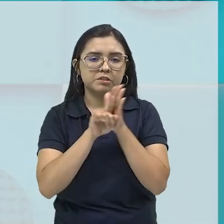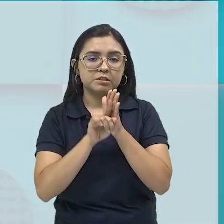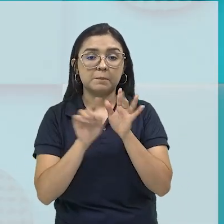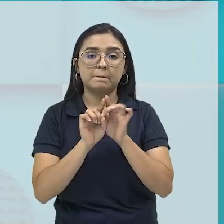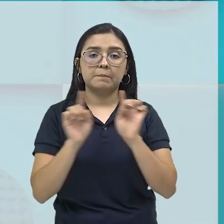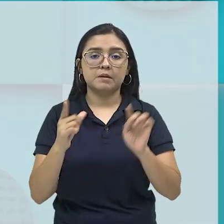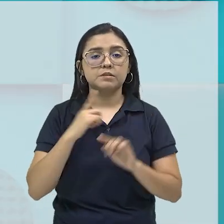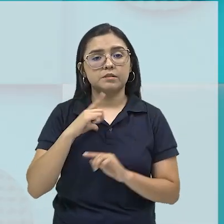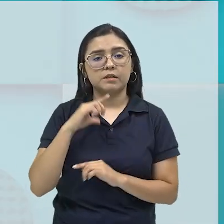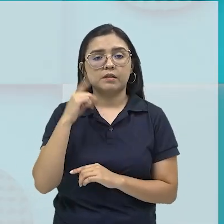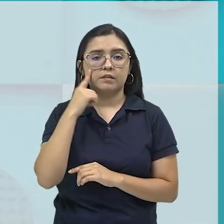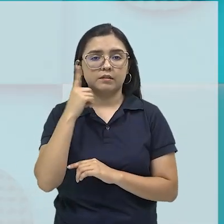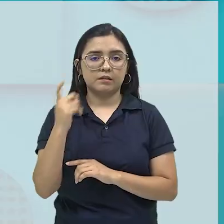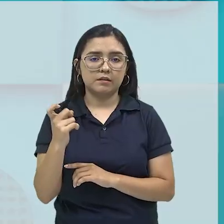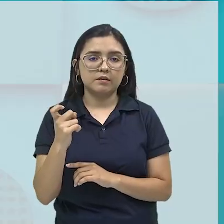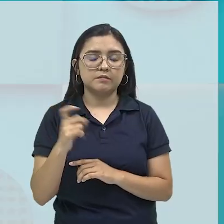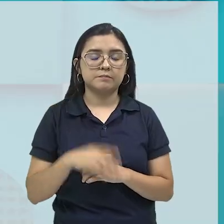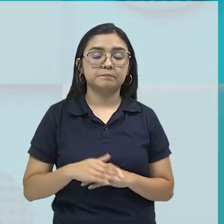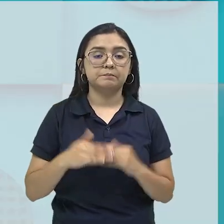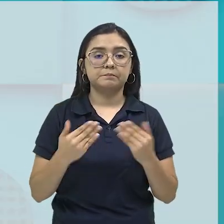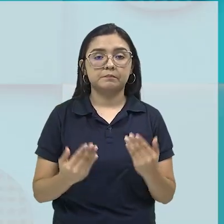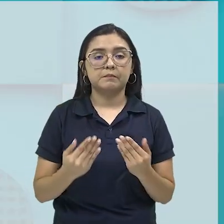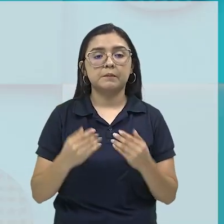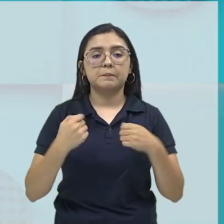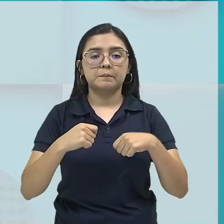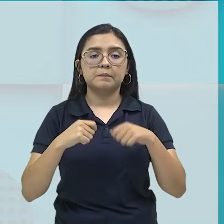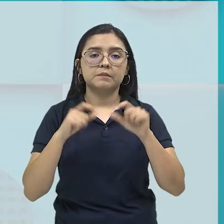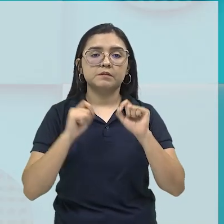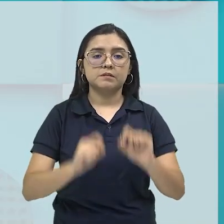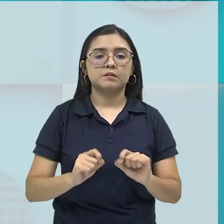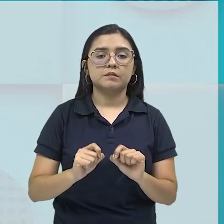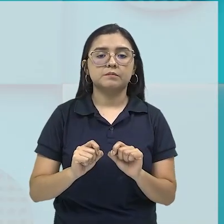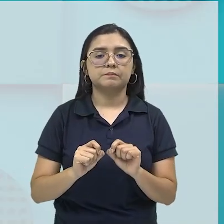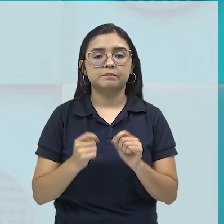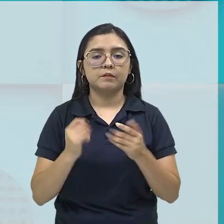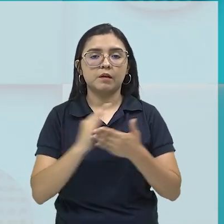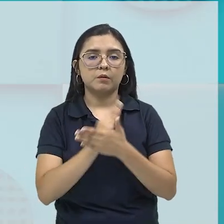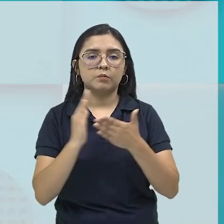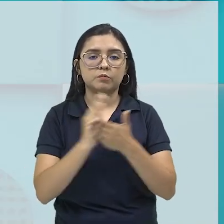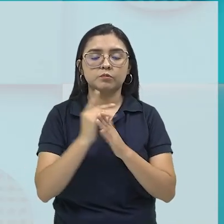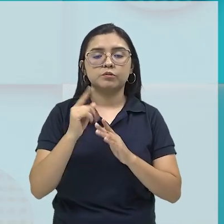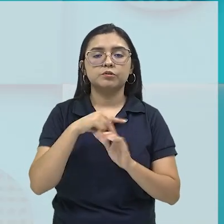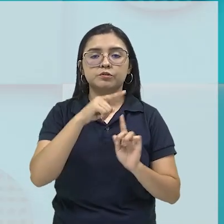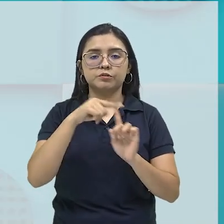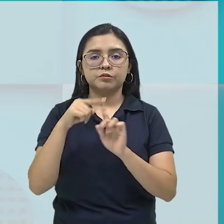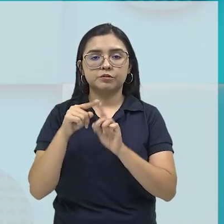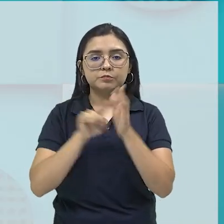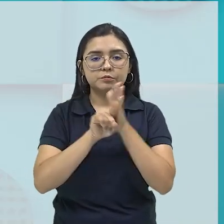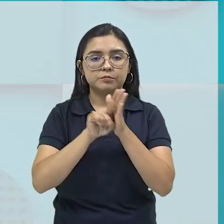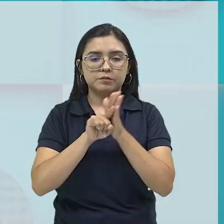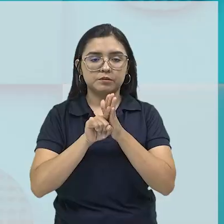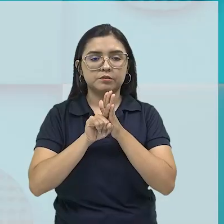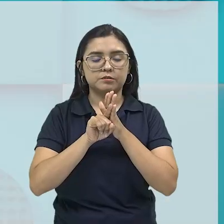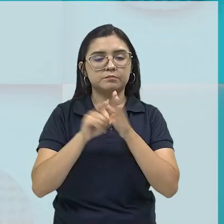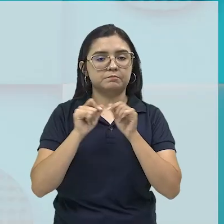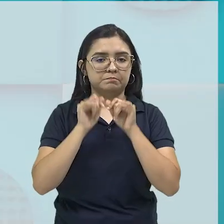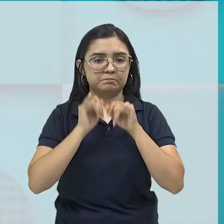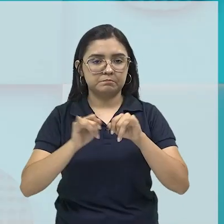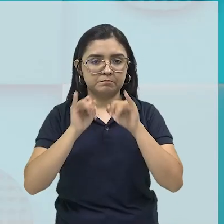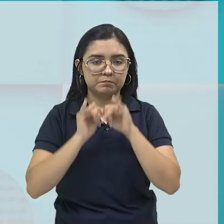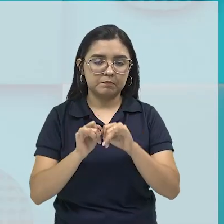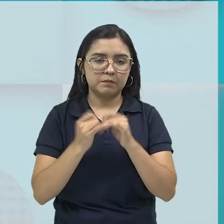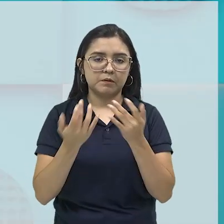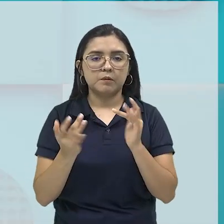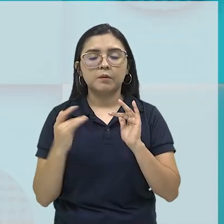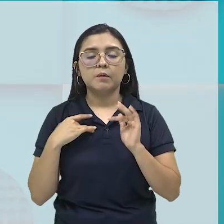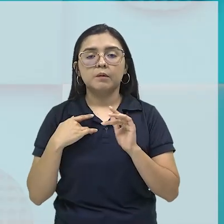tem algum interesse. Você precisa popularizar determinados tipos de pesquisa para se aproximar desse público.